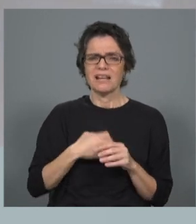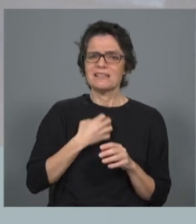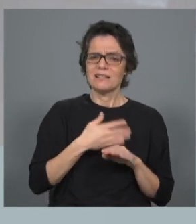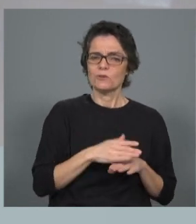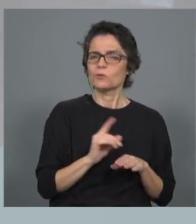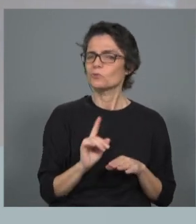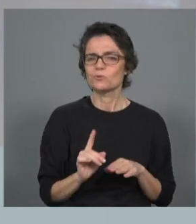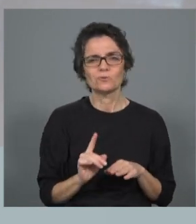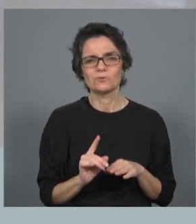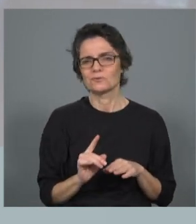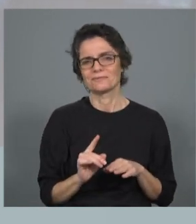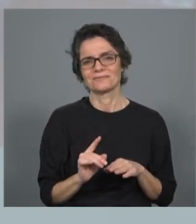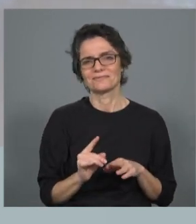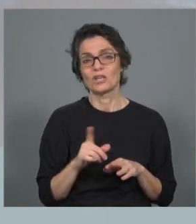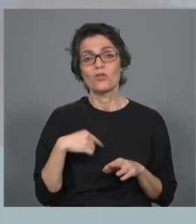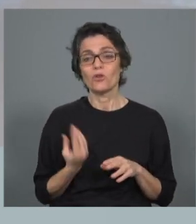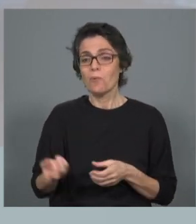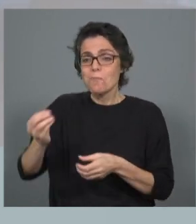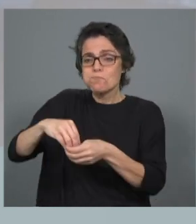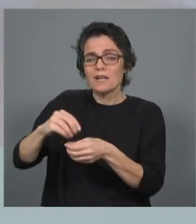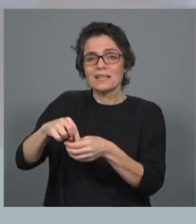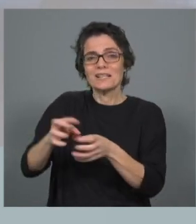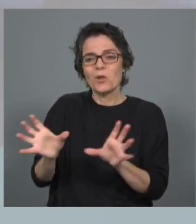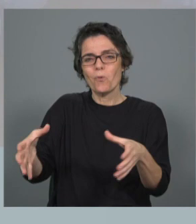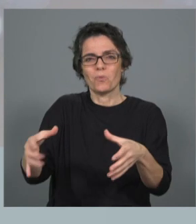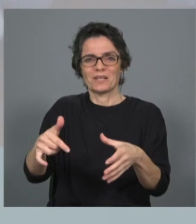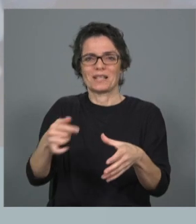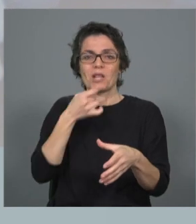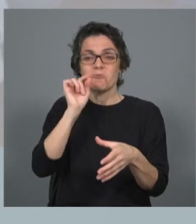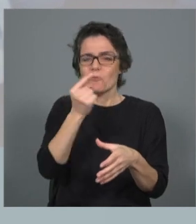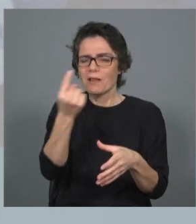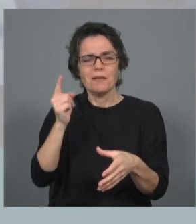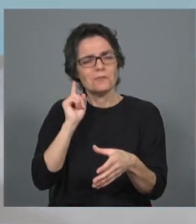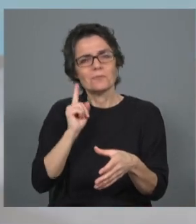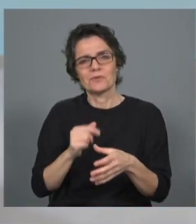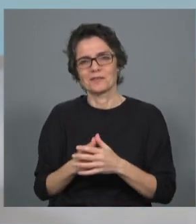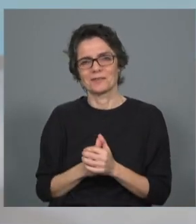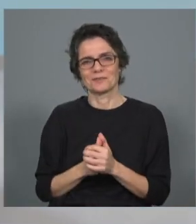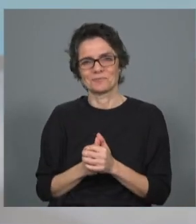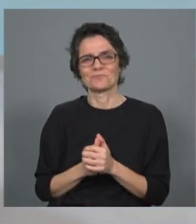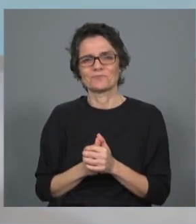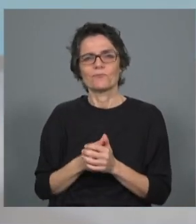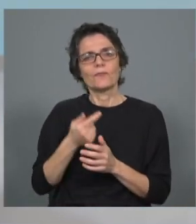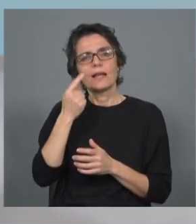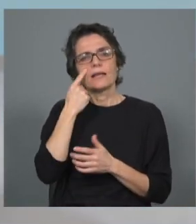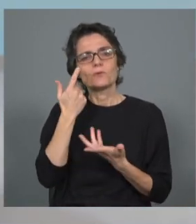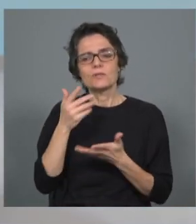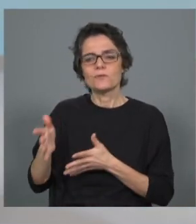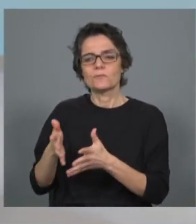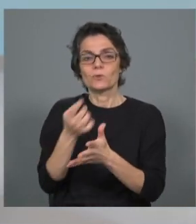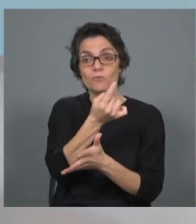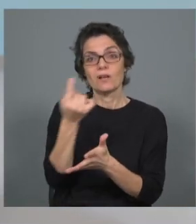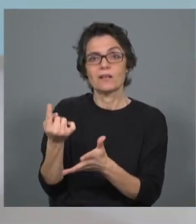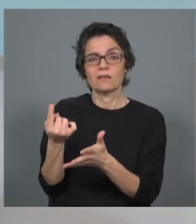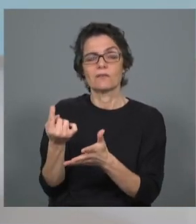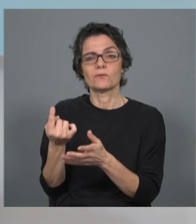uma comunidade maior cujo nome tem direito de cidadania. E é esse conhecimento do nome, do percurso pessoal